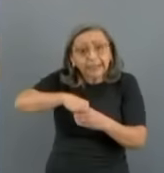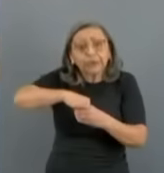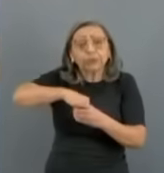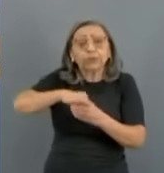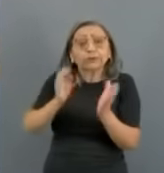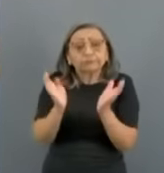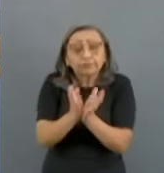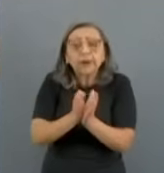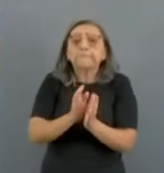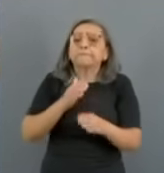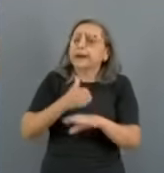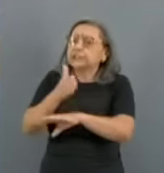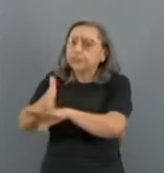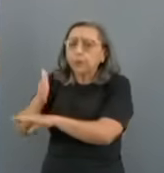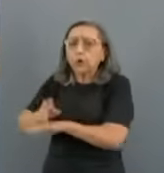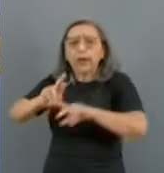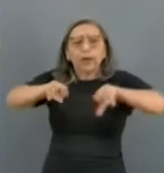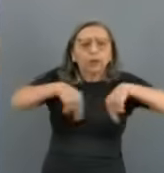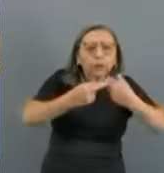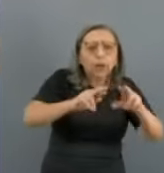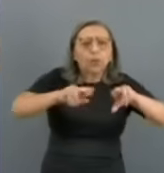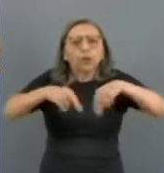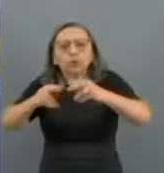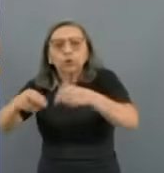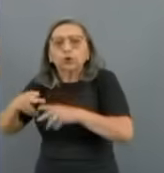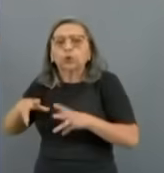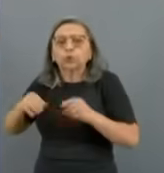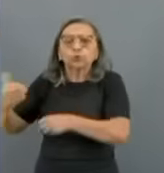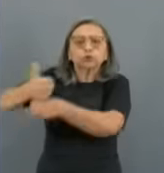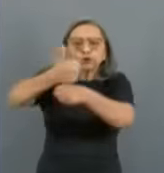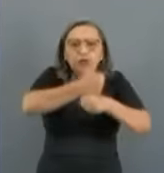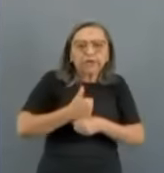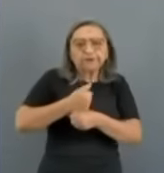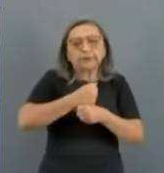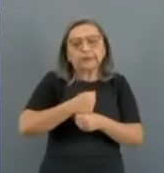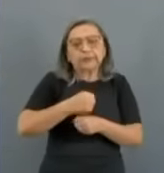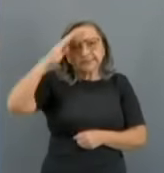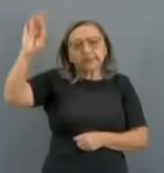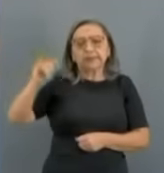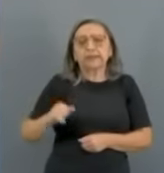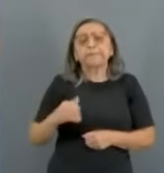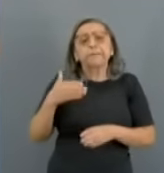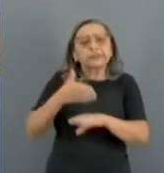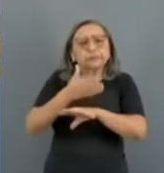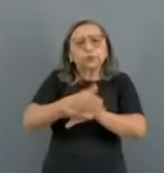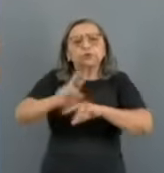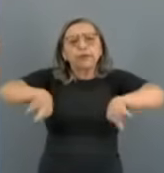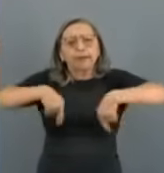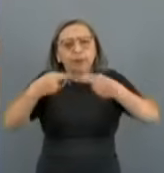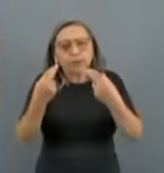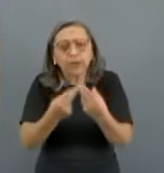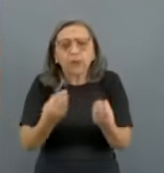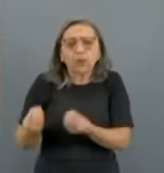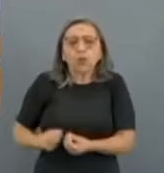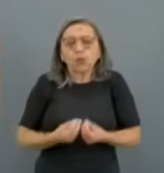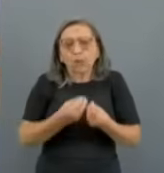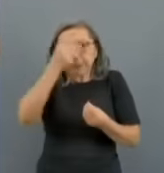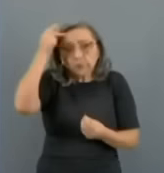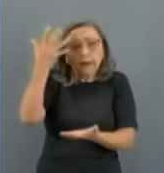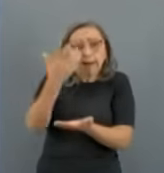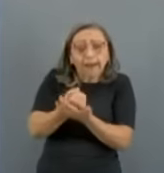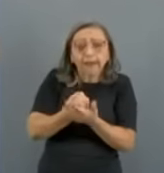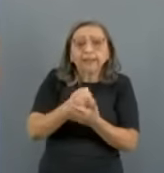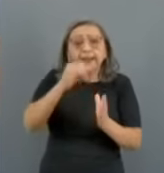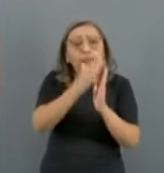que participou de reunião com os chefes das Forças Armadas, que participou de reunião com um hacker no Palácio